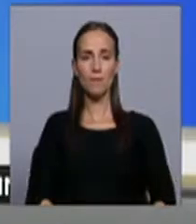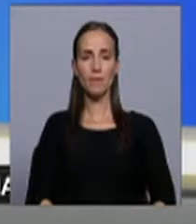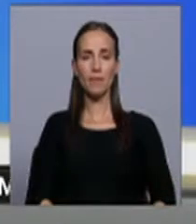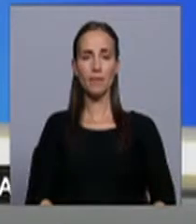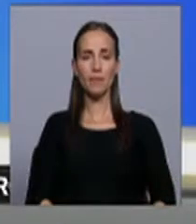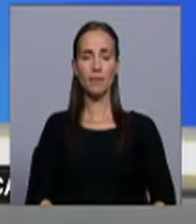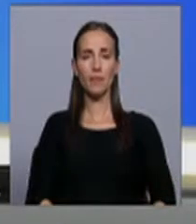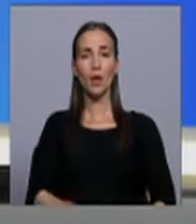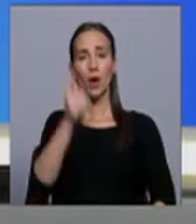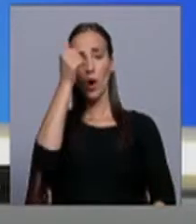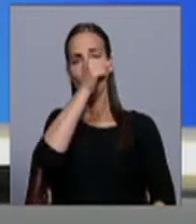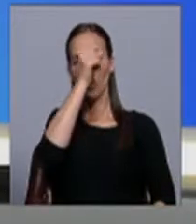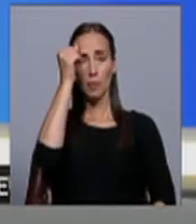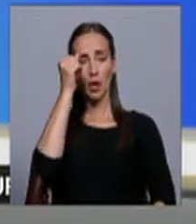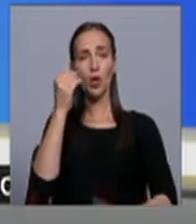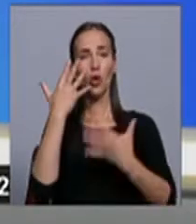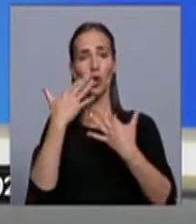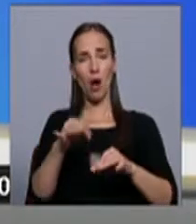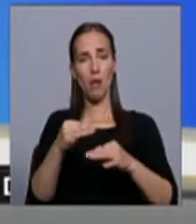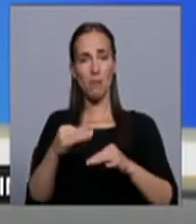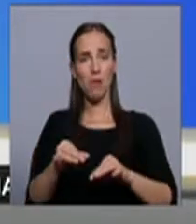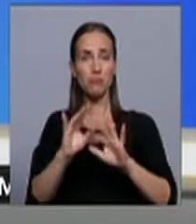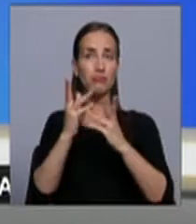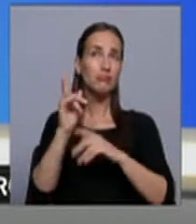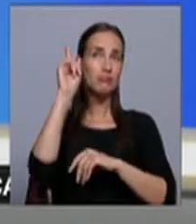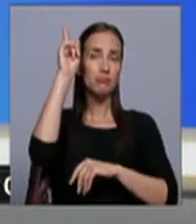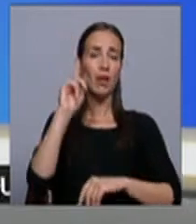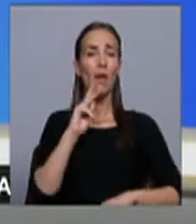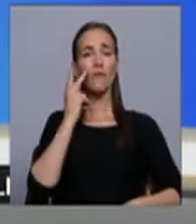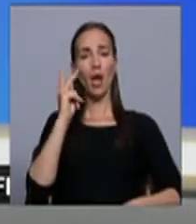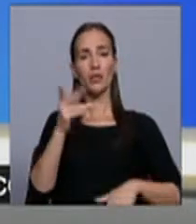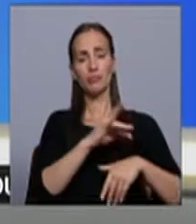André Veloso e Pedro Sá Guerra, RTP, Brasil.